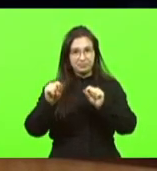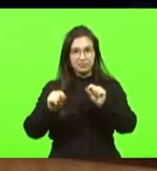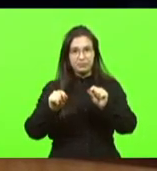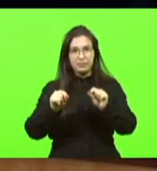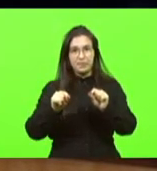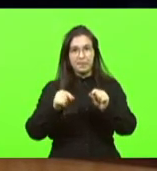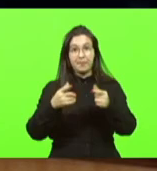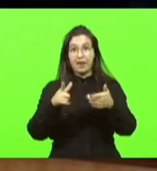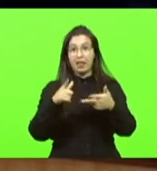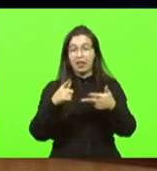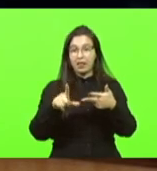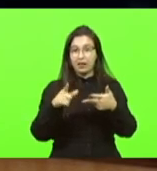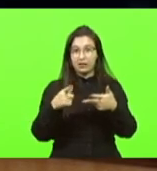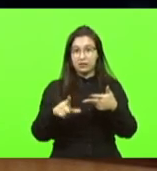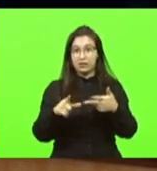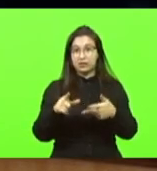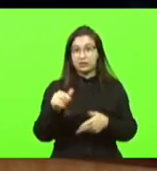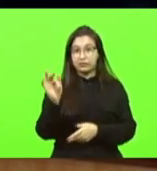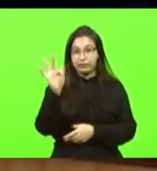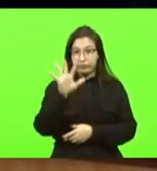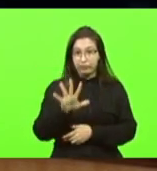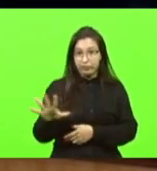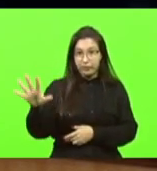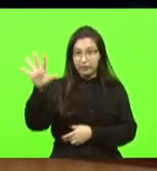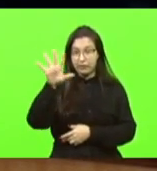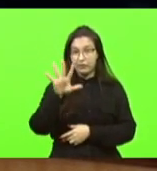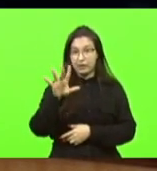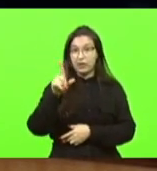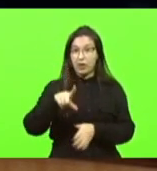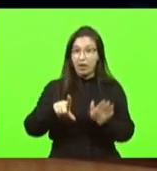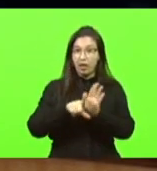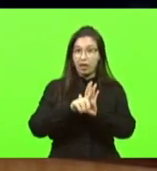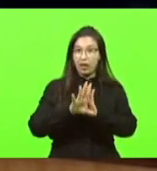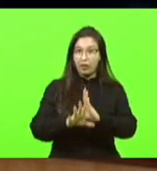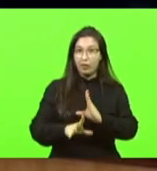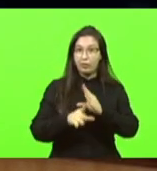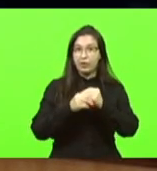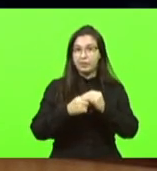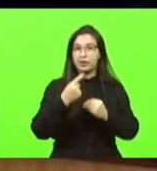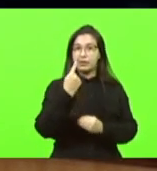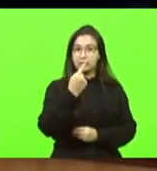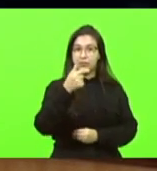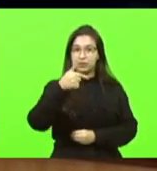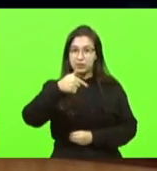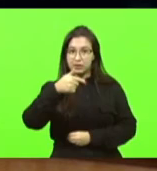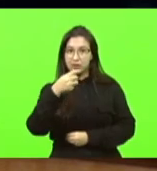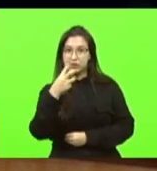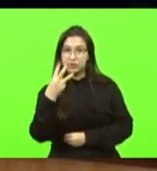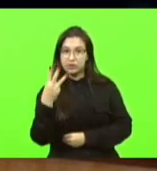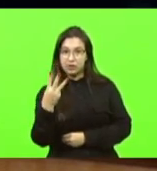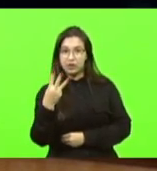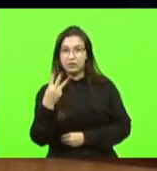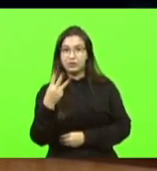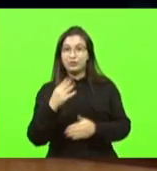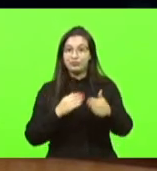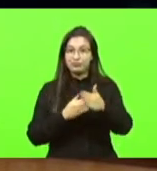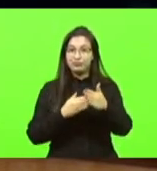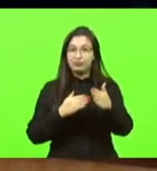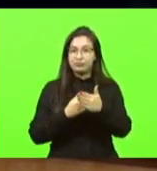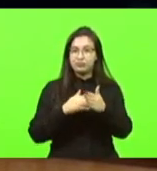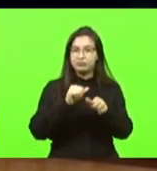uma Legislação Federal que é a lei complementar 173 que impede